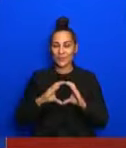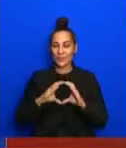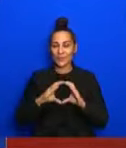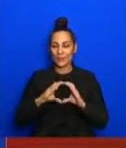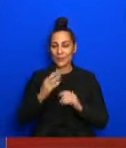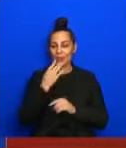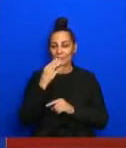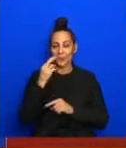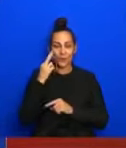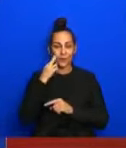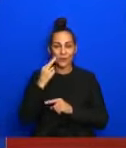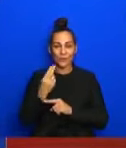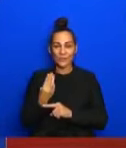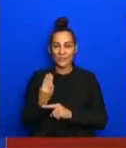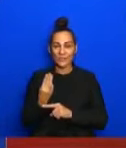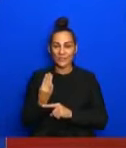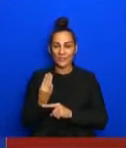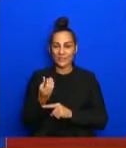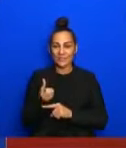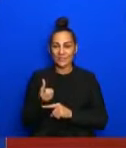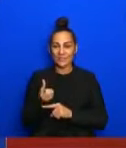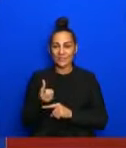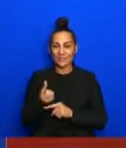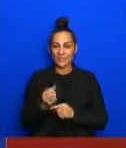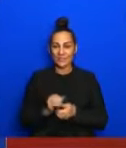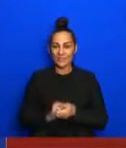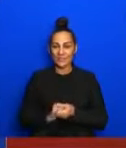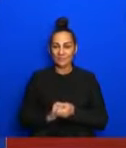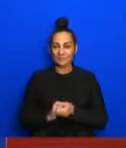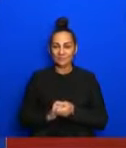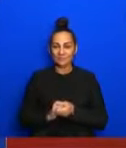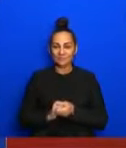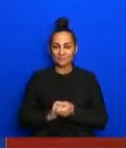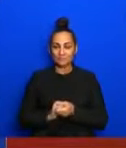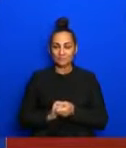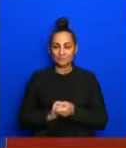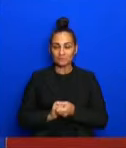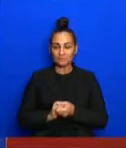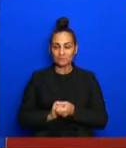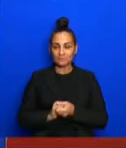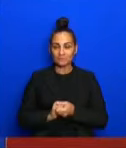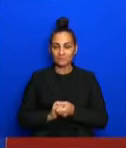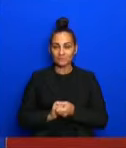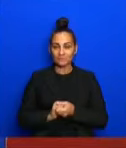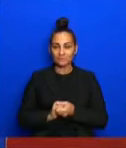Bola rosa, 36. Rosa número 36.